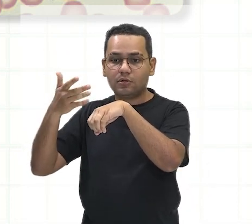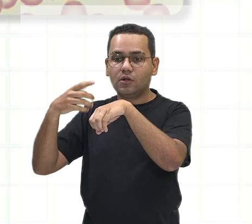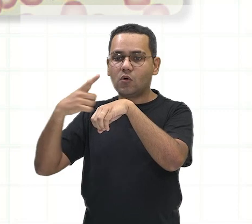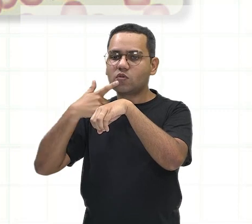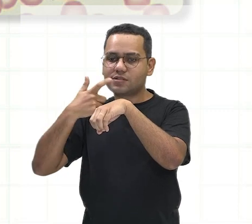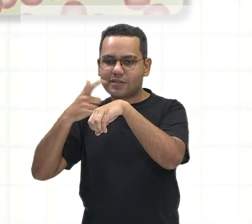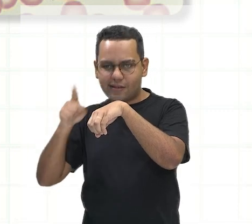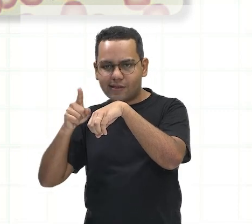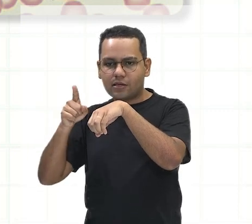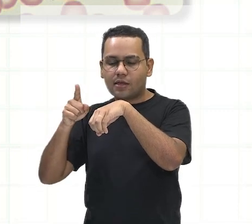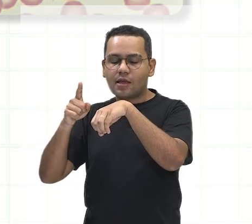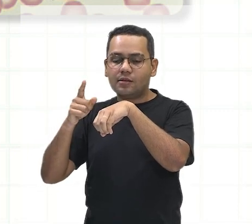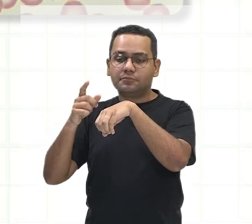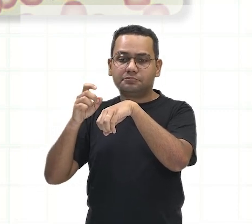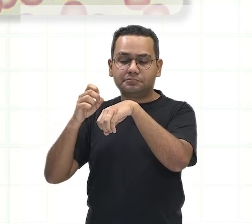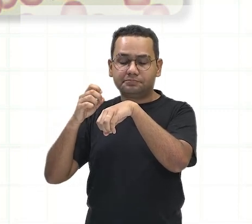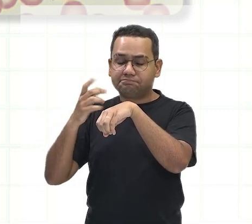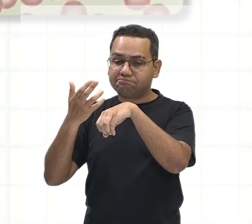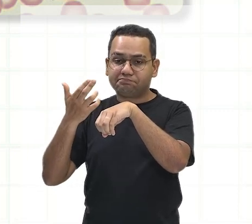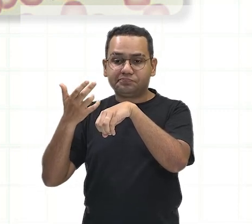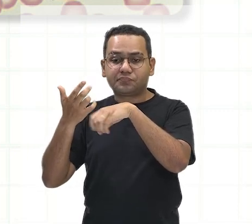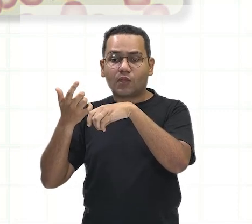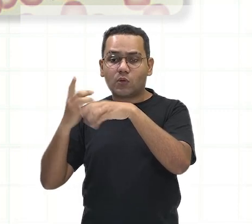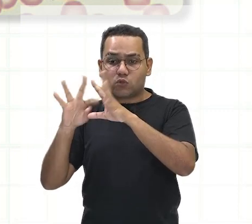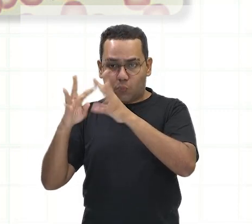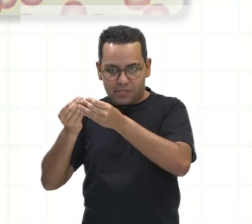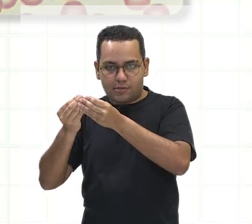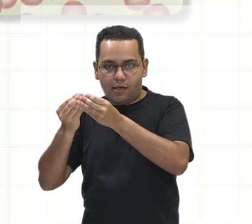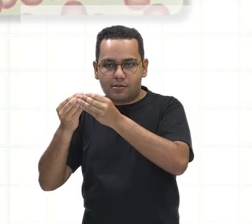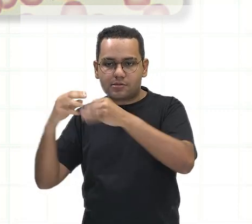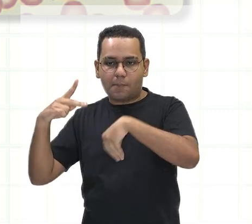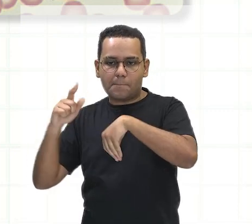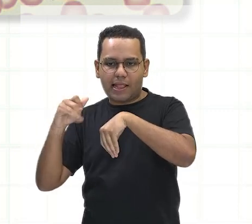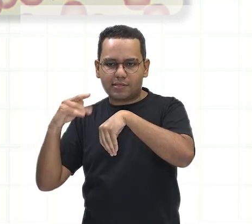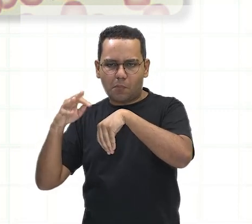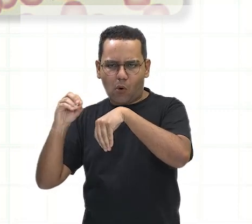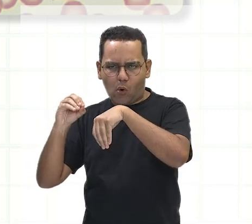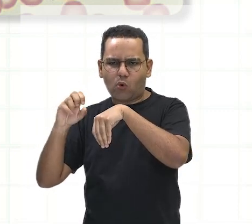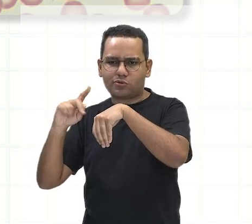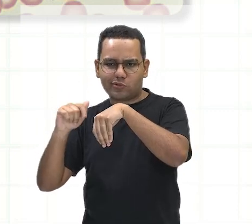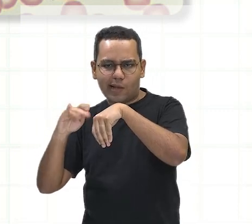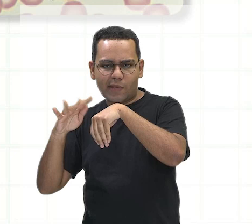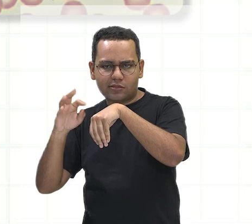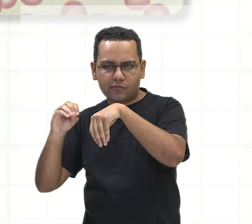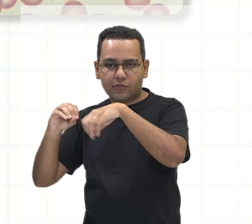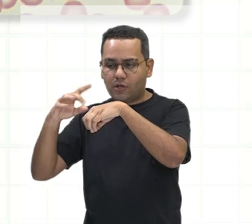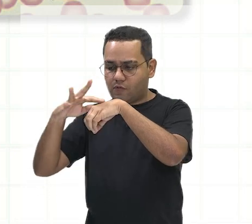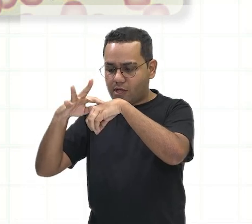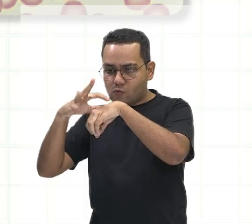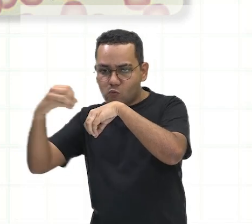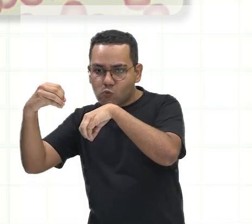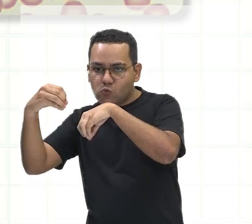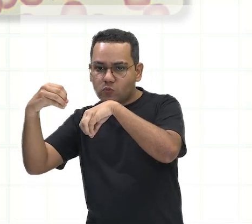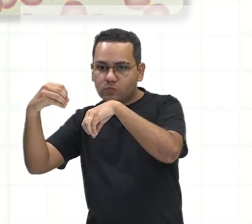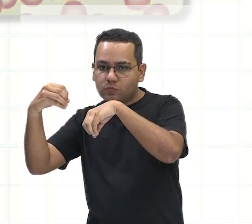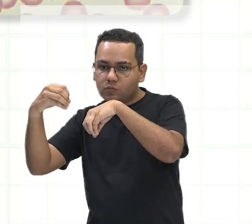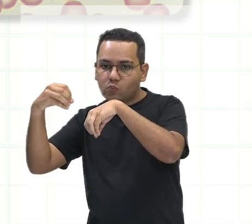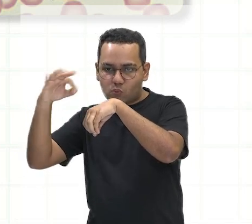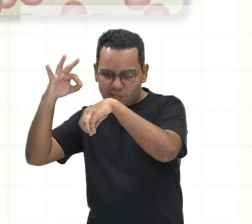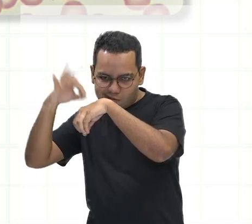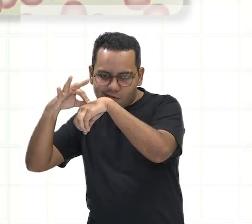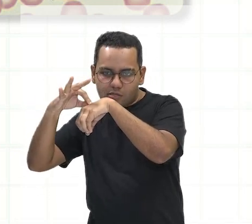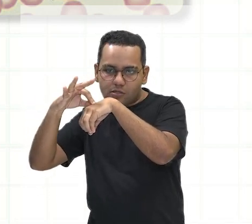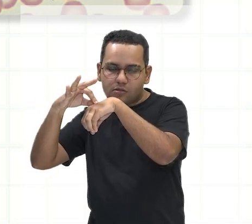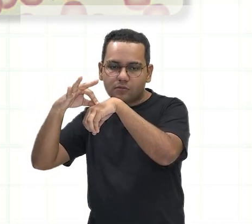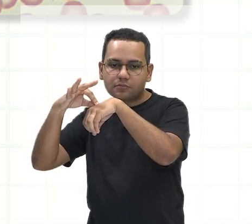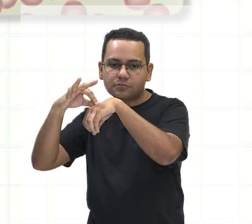aí, ó, os gametócitos, né? Ele vai ingerir ali esses gametócitos junto com o sangue daquela pessoa que ele está